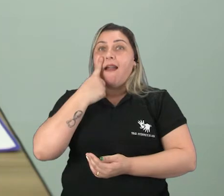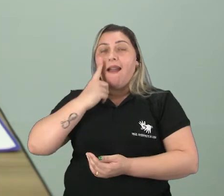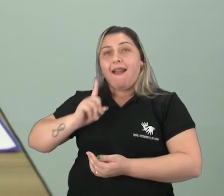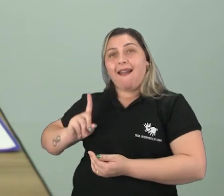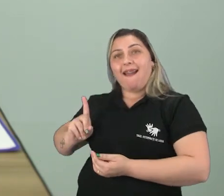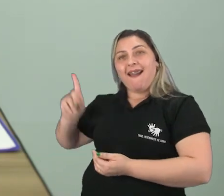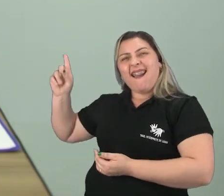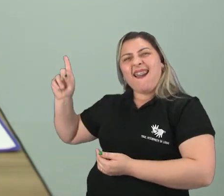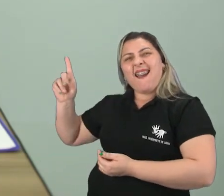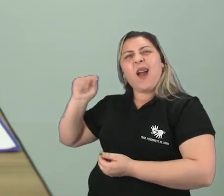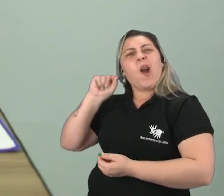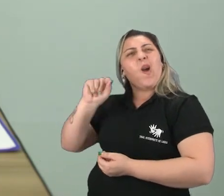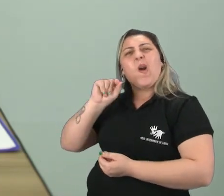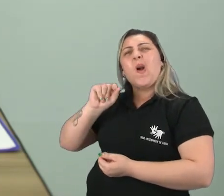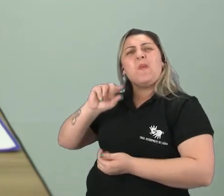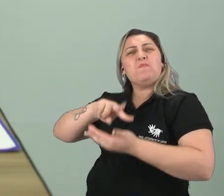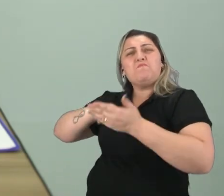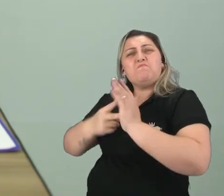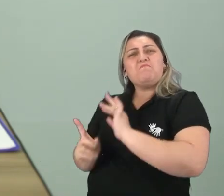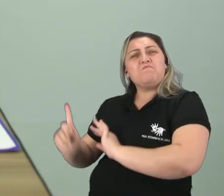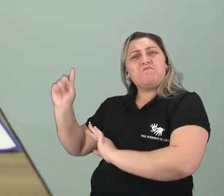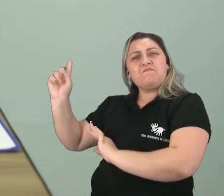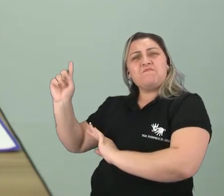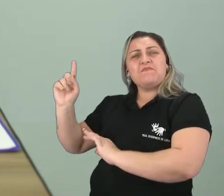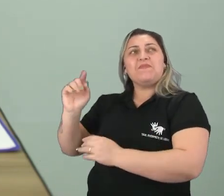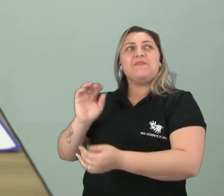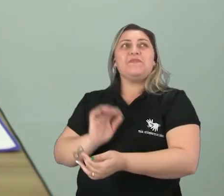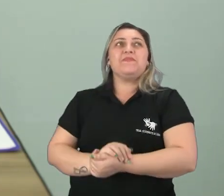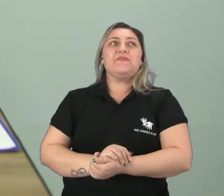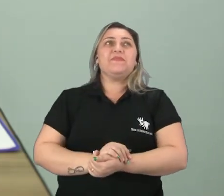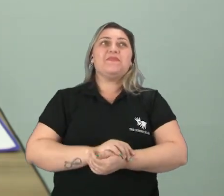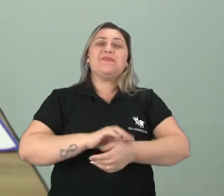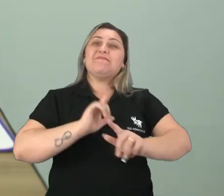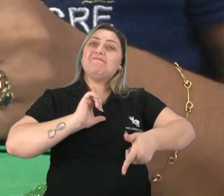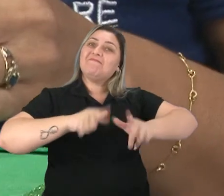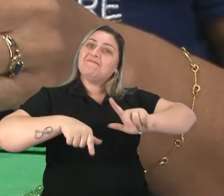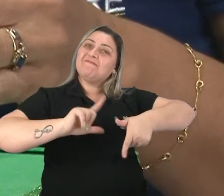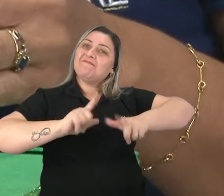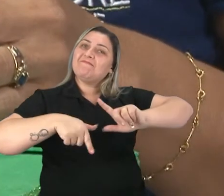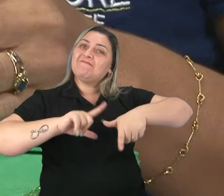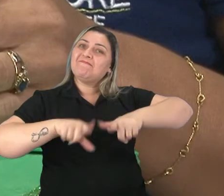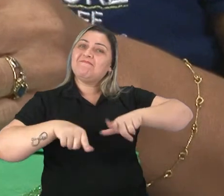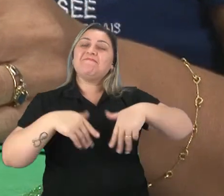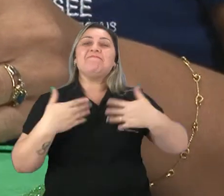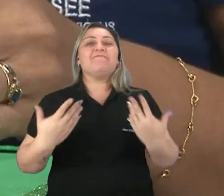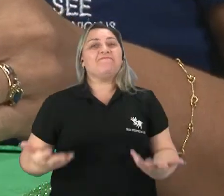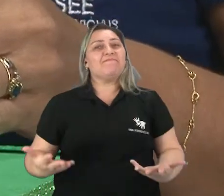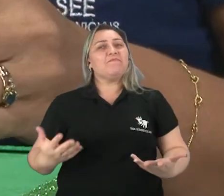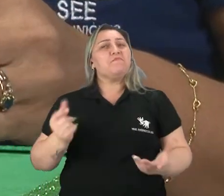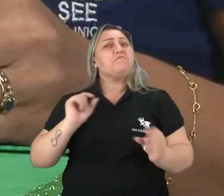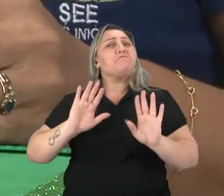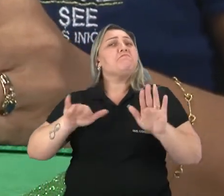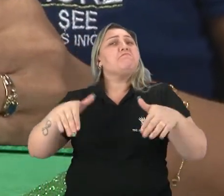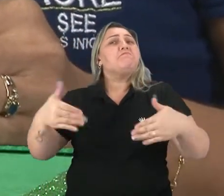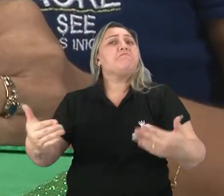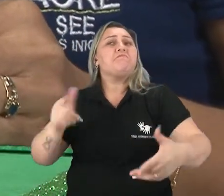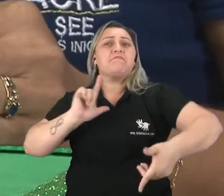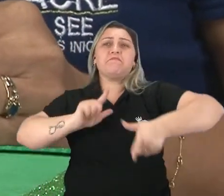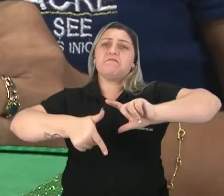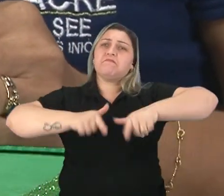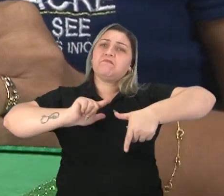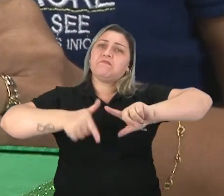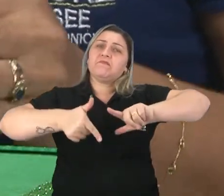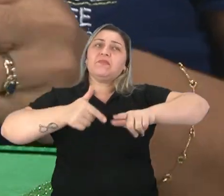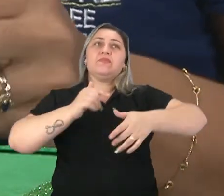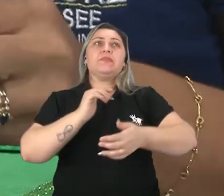olha o que é isto é uma letra e que letra é